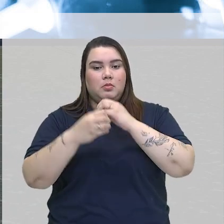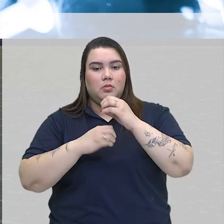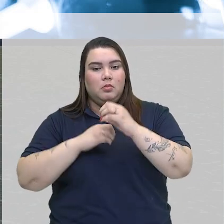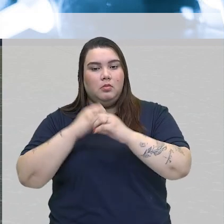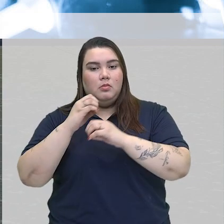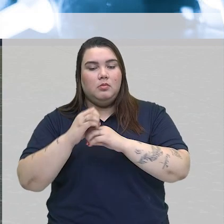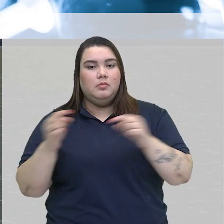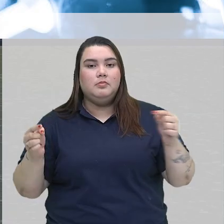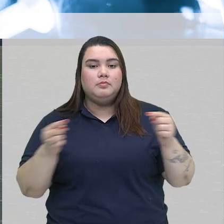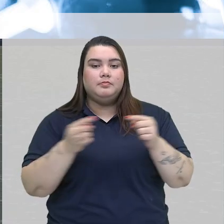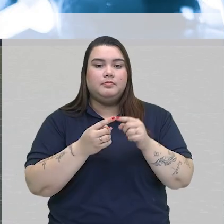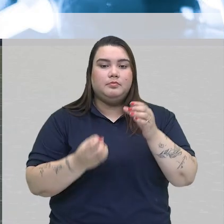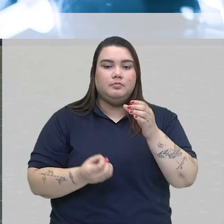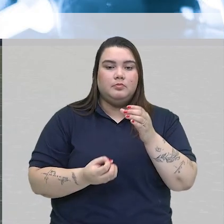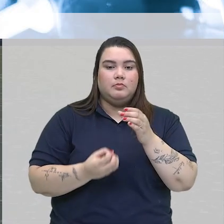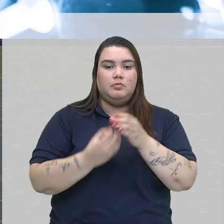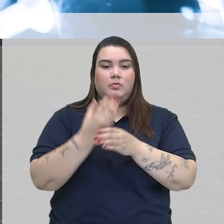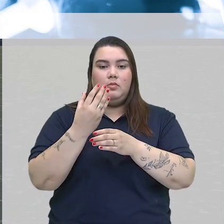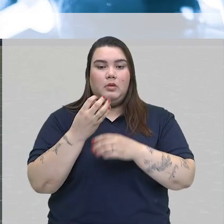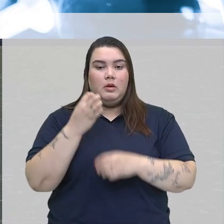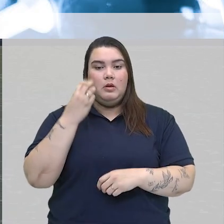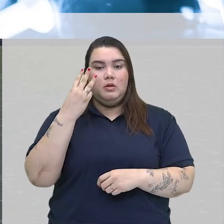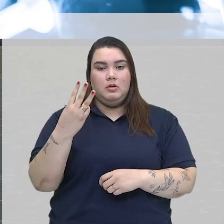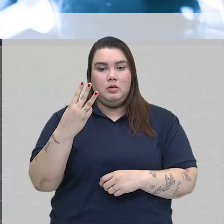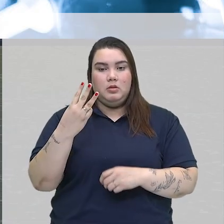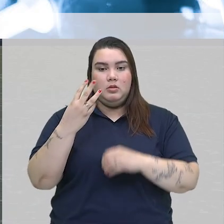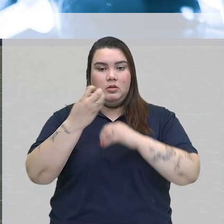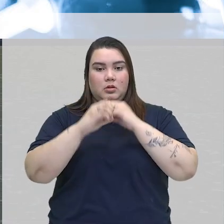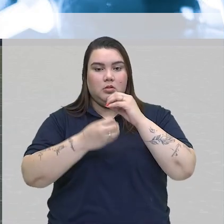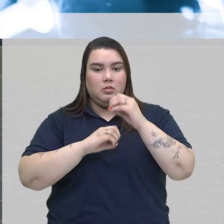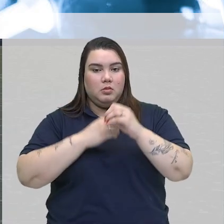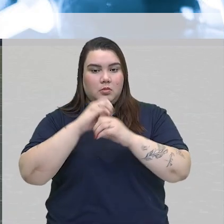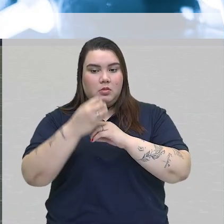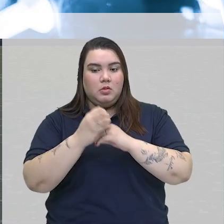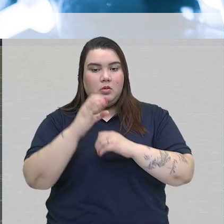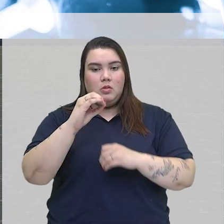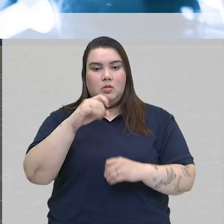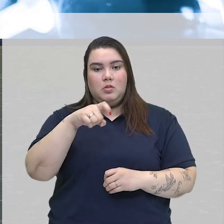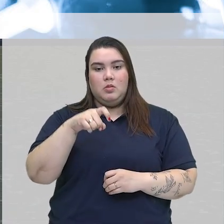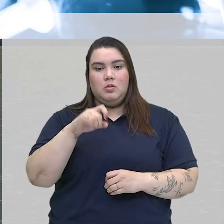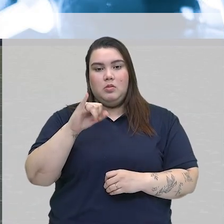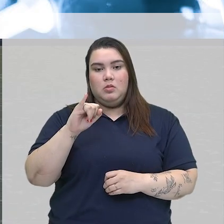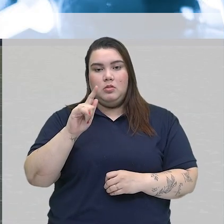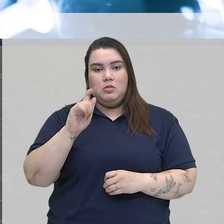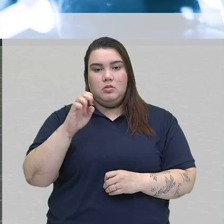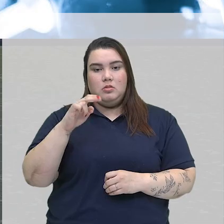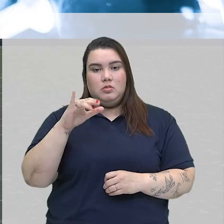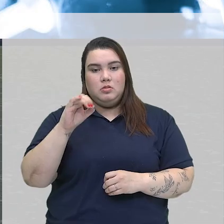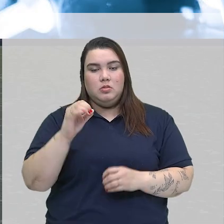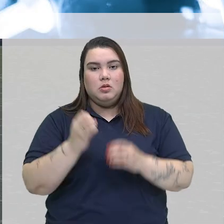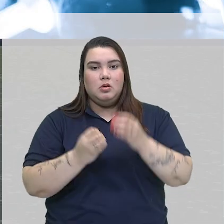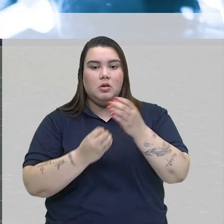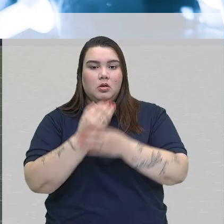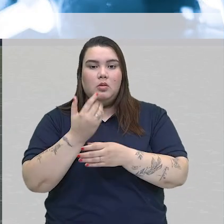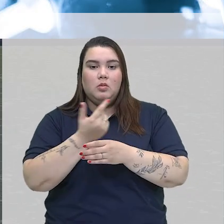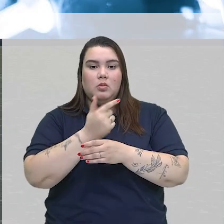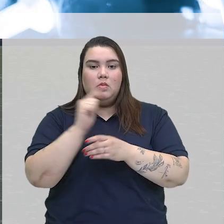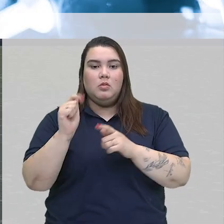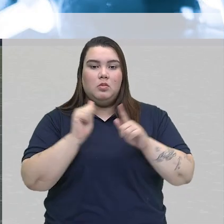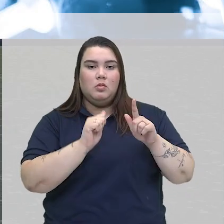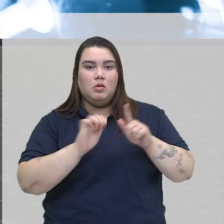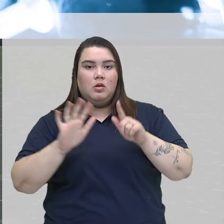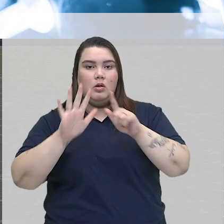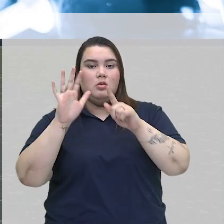oxigênio, o que nós temos? 3 moléculas de oxigênio que nós vamos ter um outro gás, o